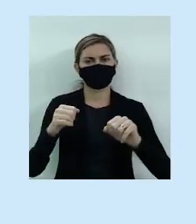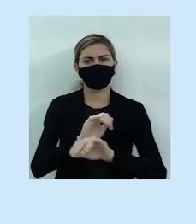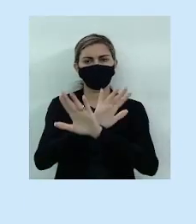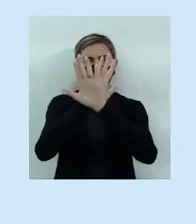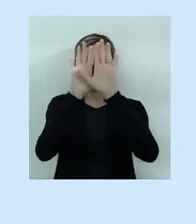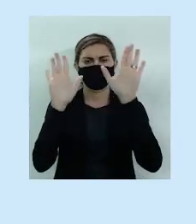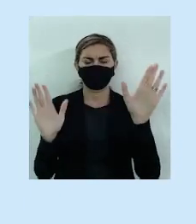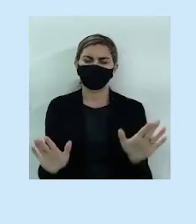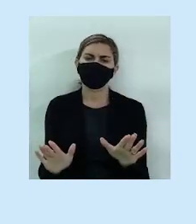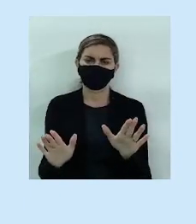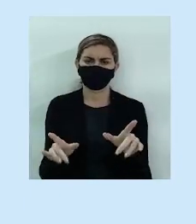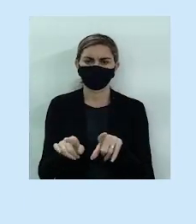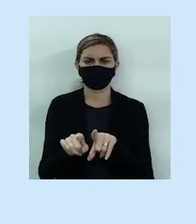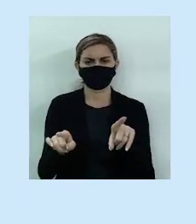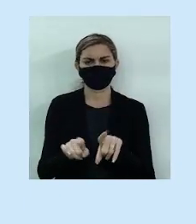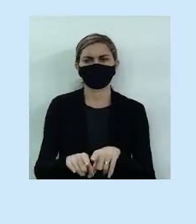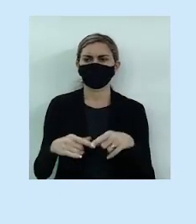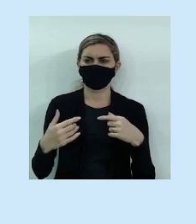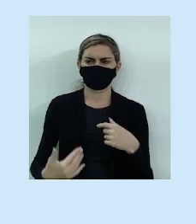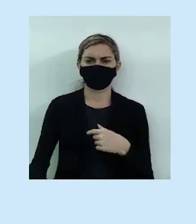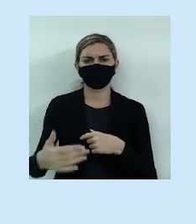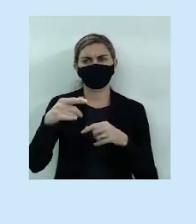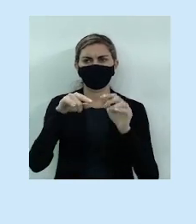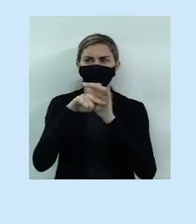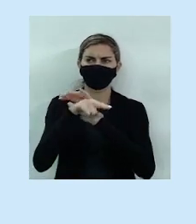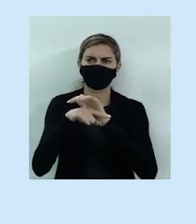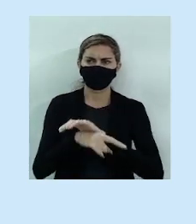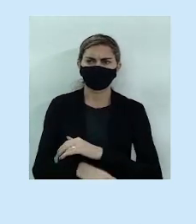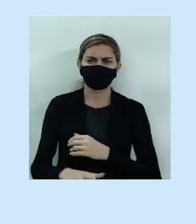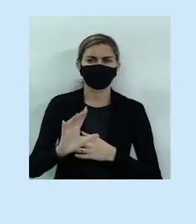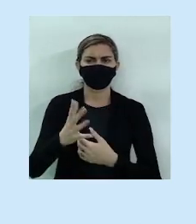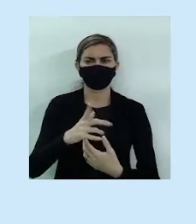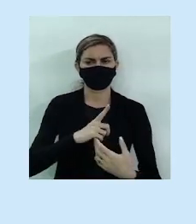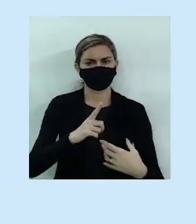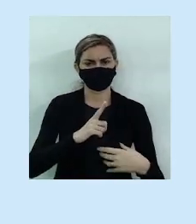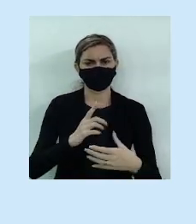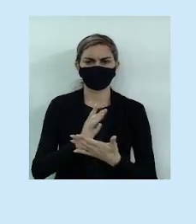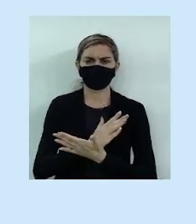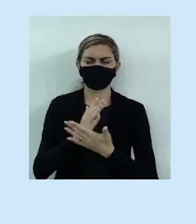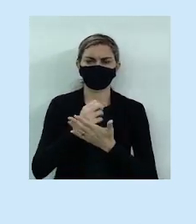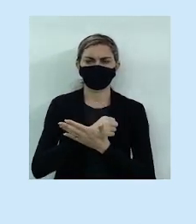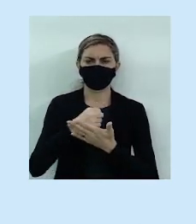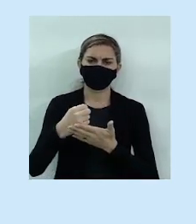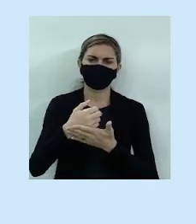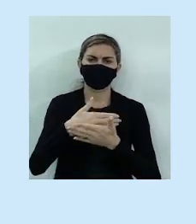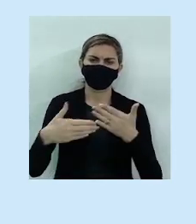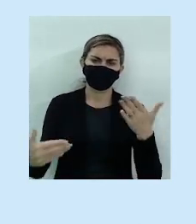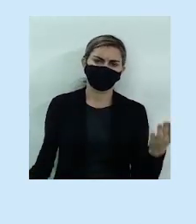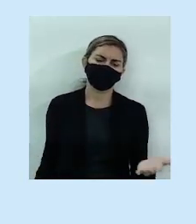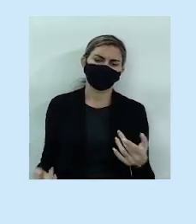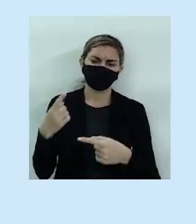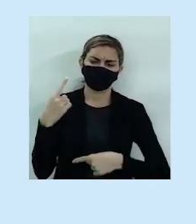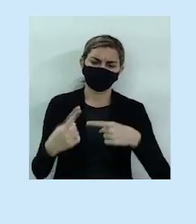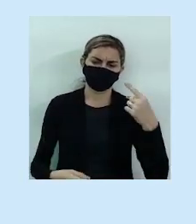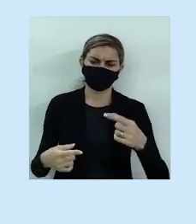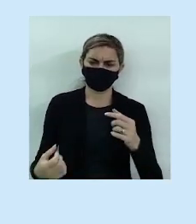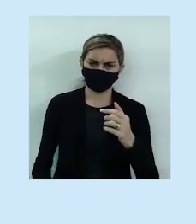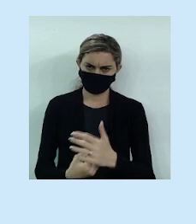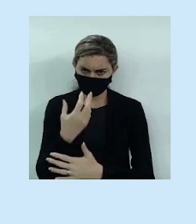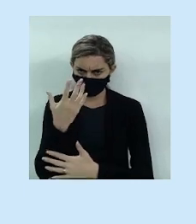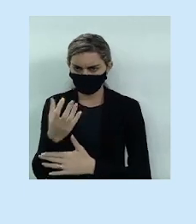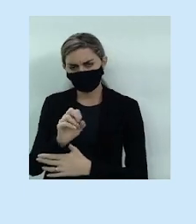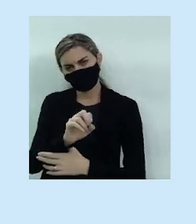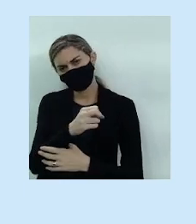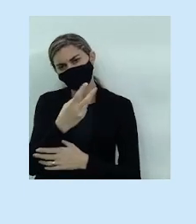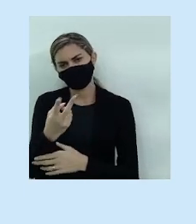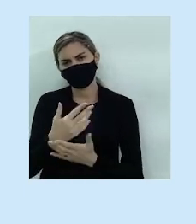claro. Além disso também a gente vai verificar se já existe algum documento, alguma política já foi criada ou